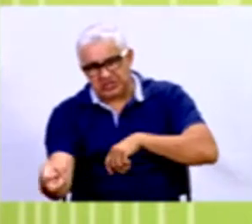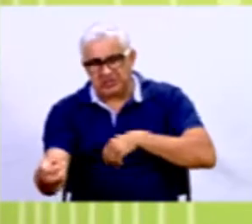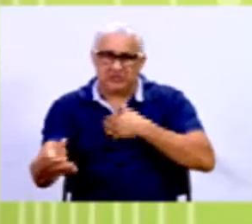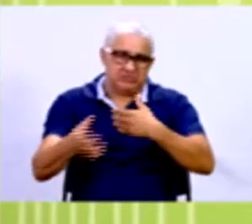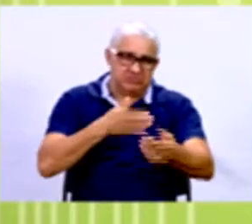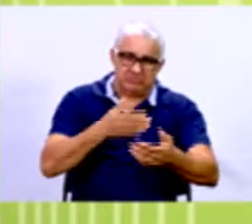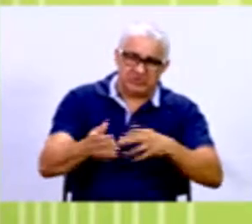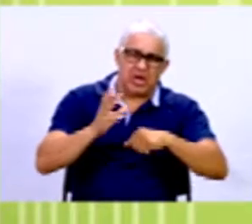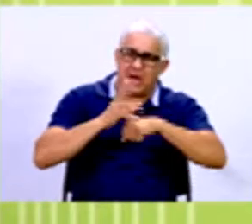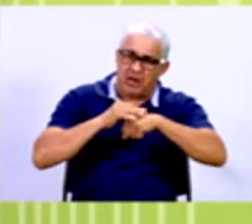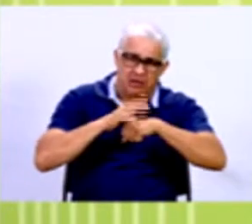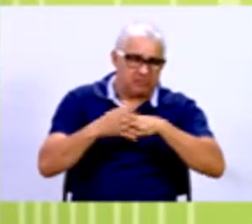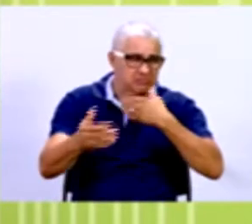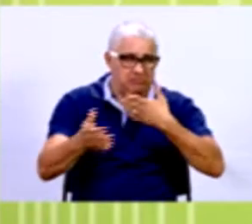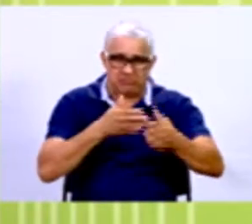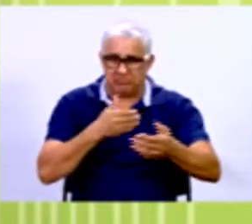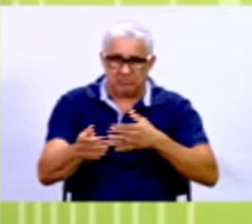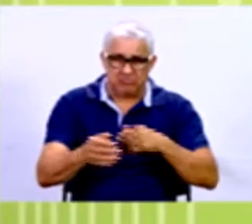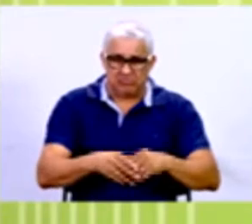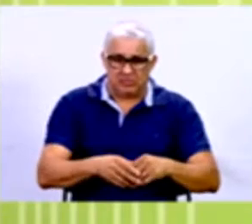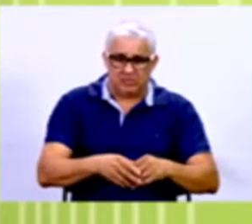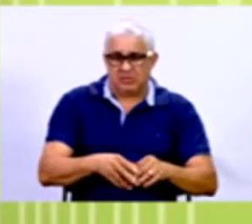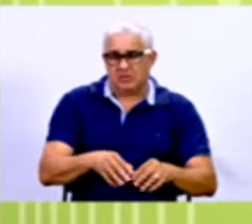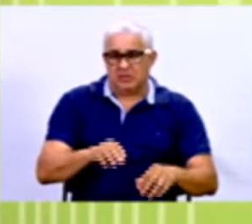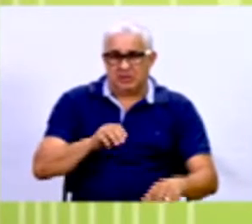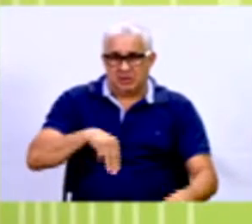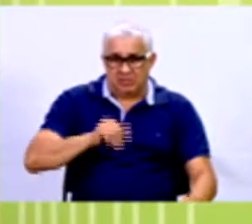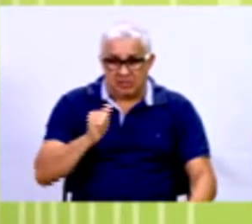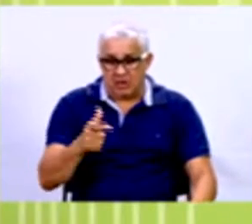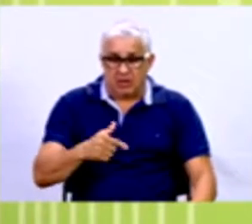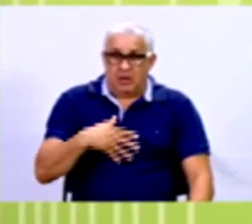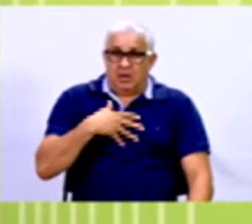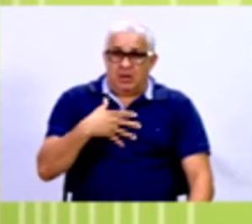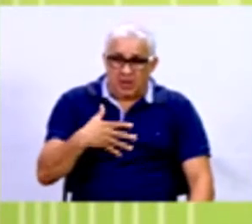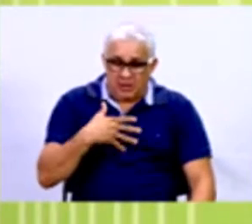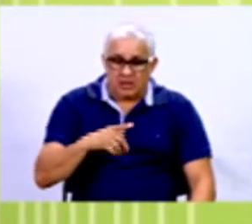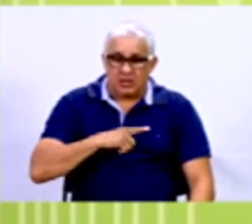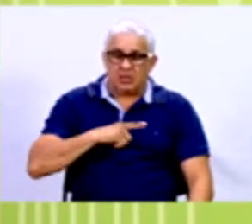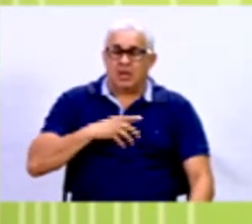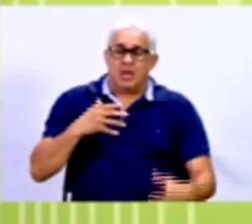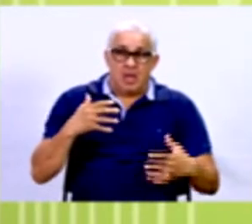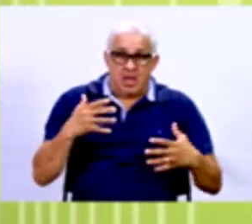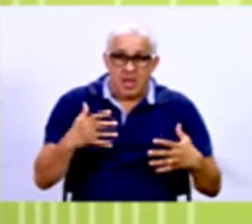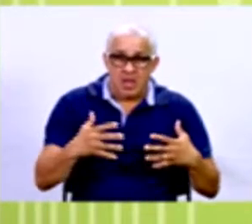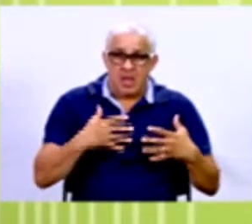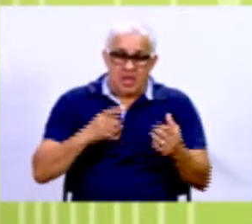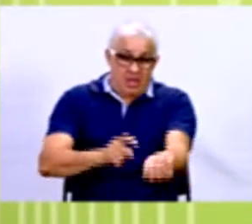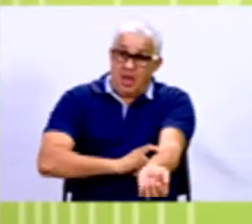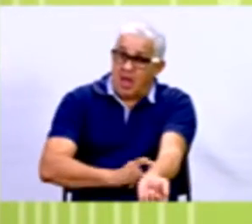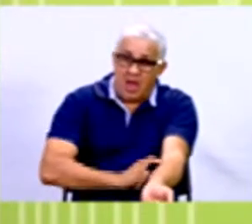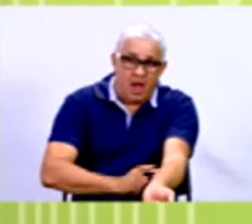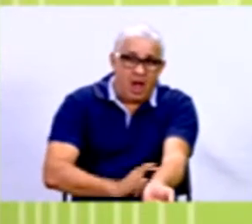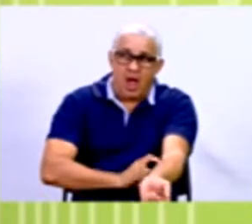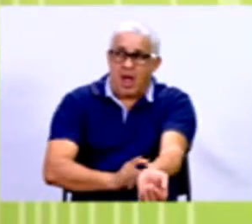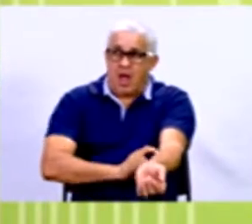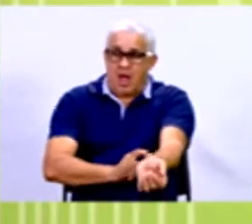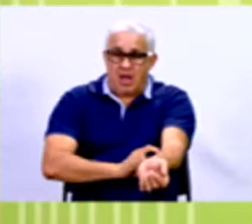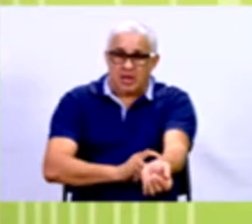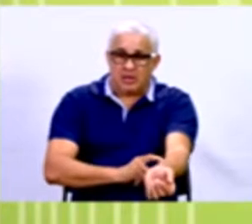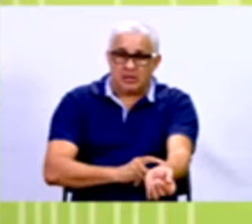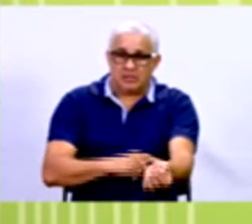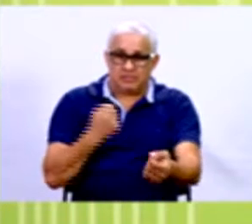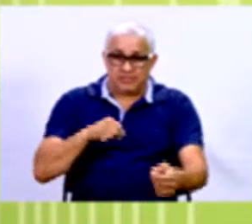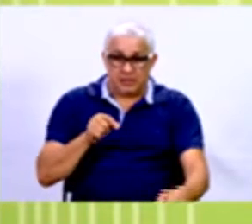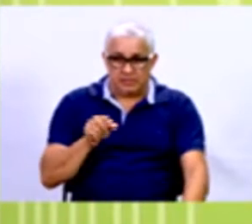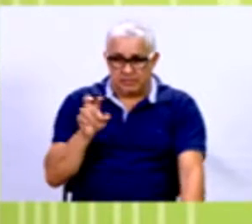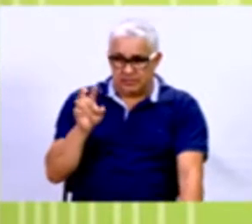alguma doença que seja, está ali passando mal, né, de repente teve uma crise nos nervos, enfim, você deve